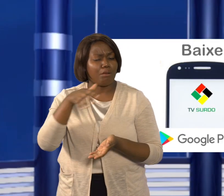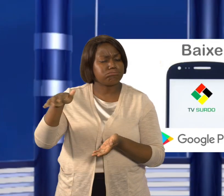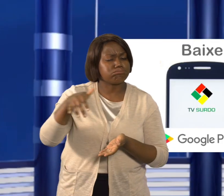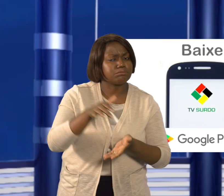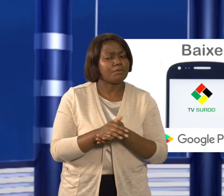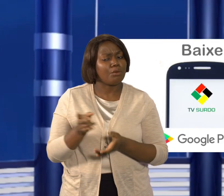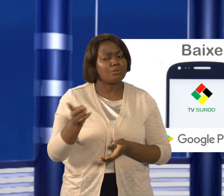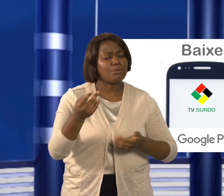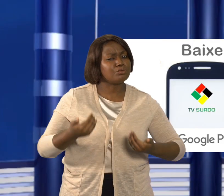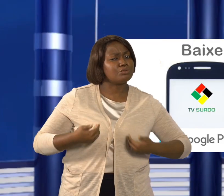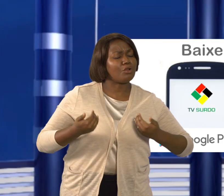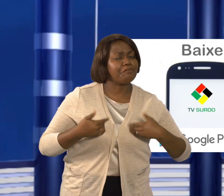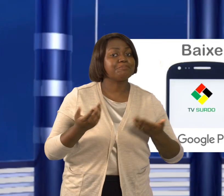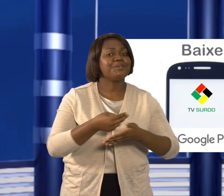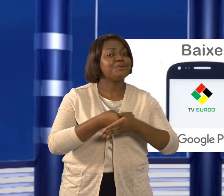desporto.